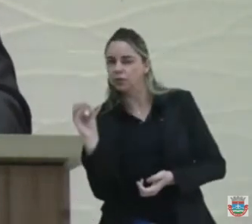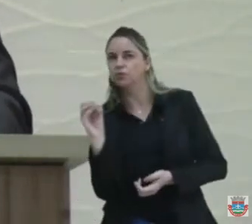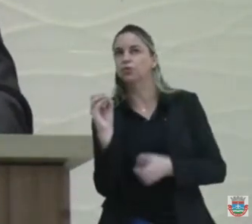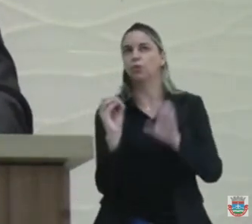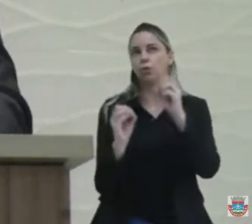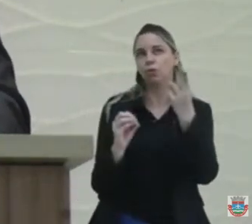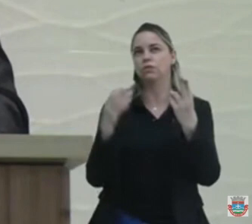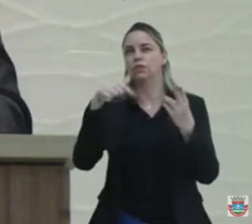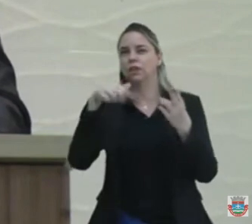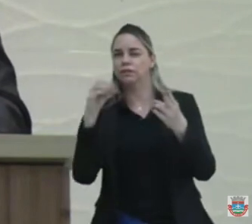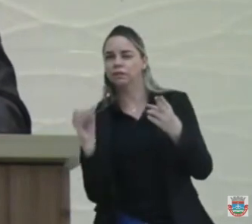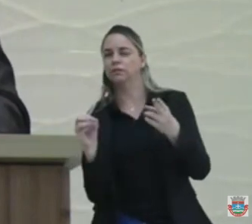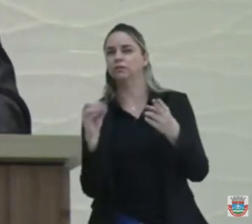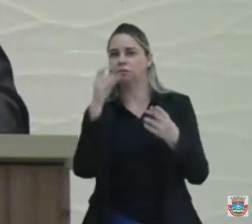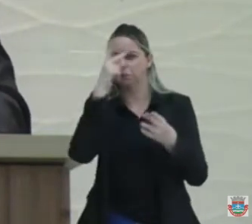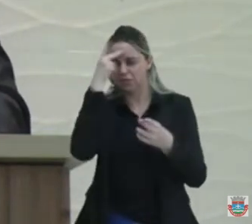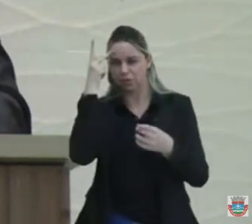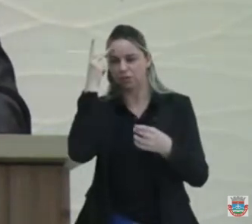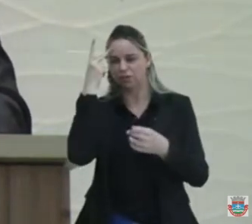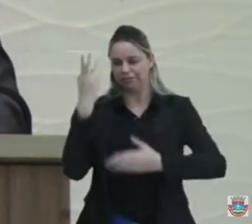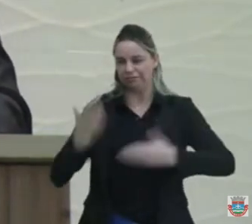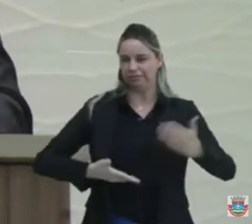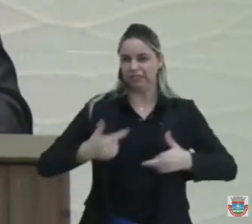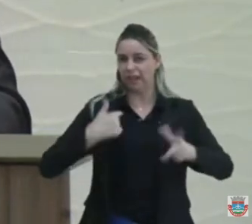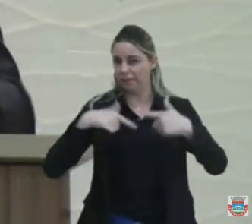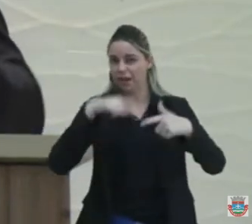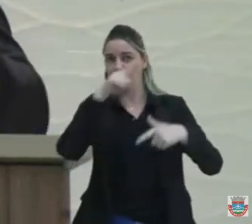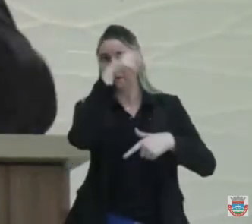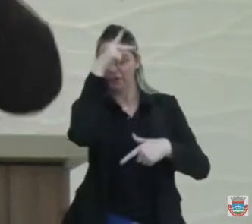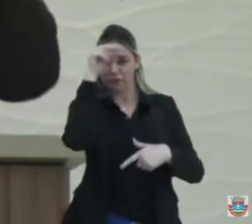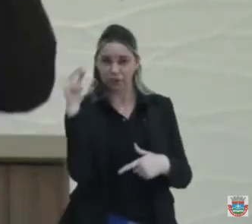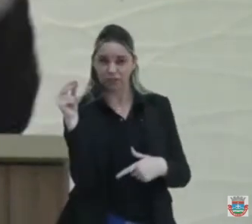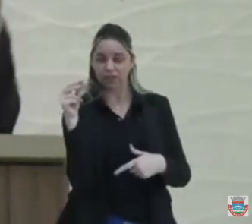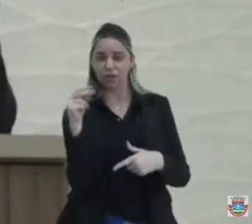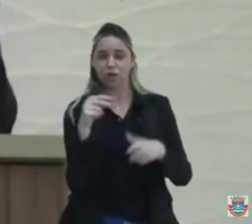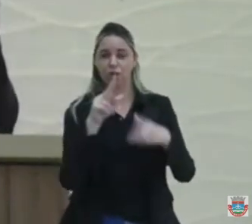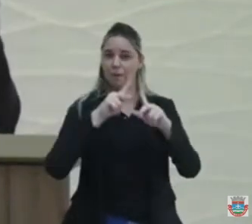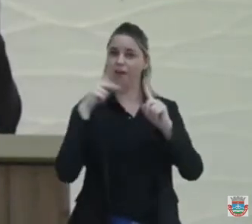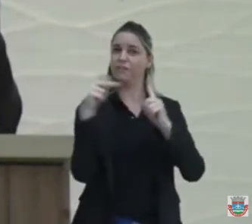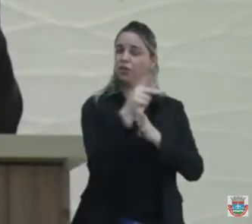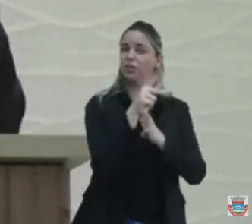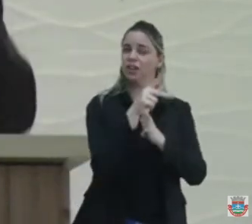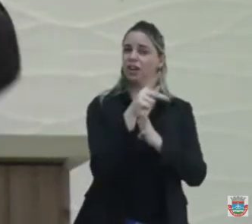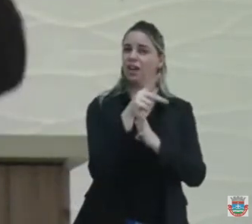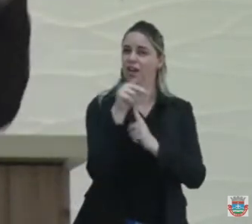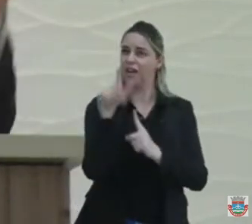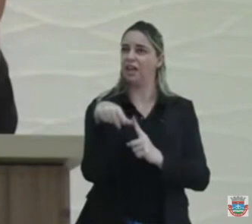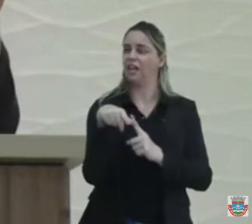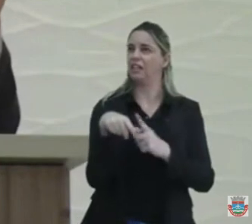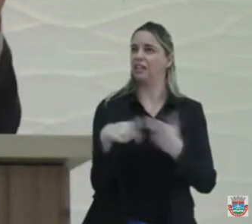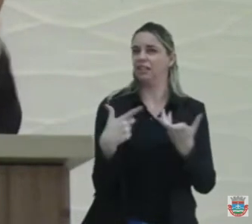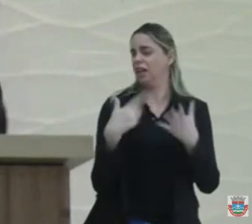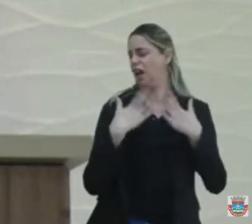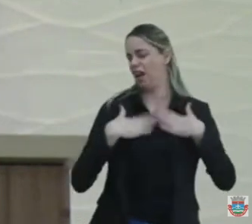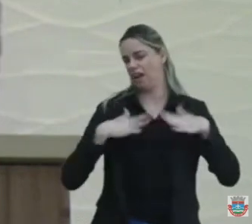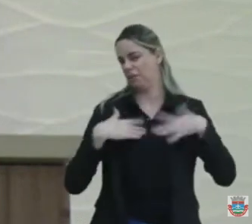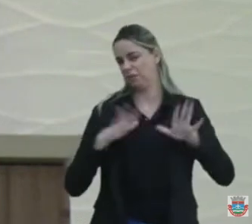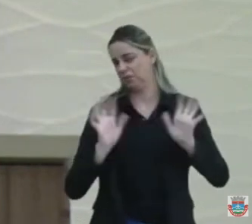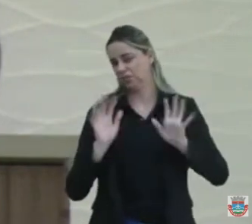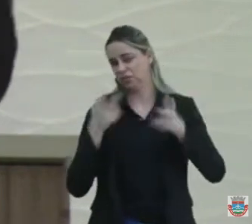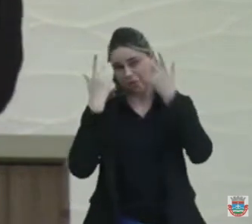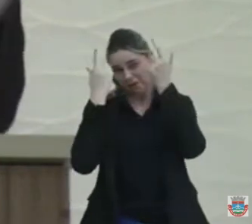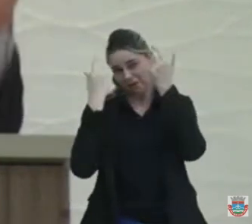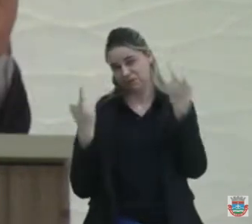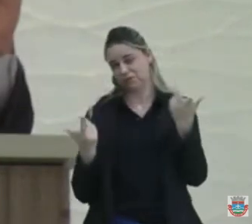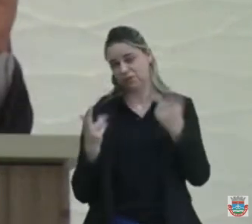funcionários concursados na prefeitura, o Prevuna era superavitário, era tranquilo. Nós não estávamos